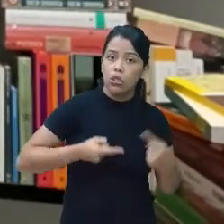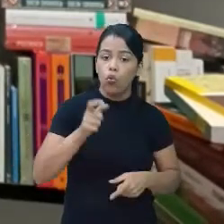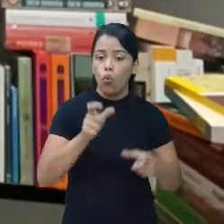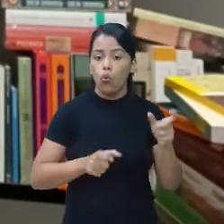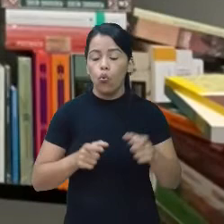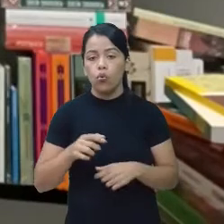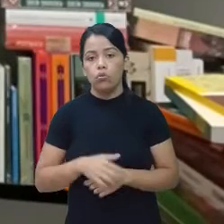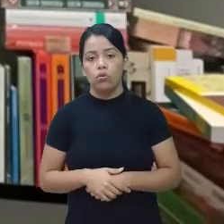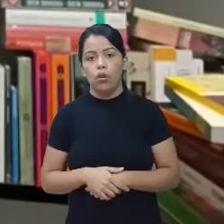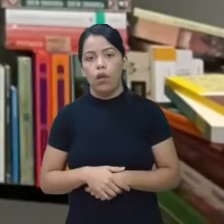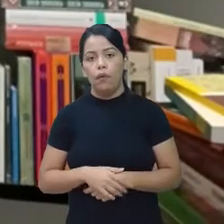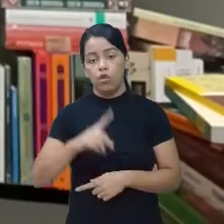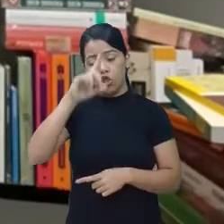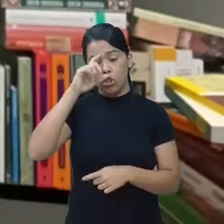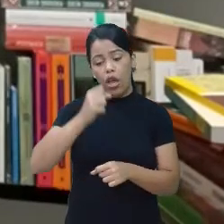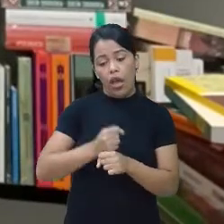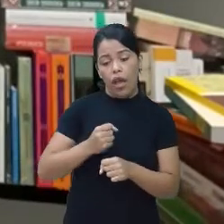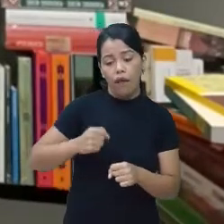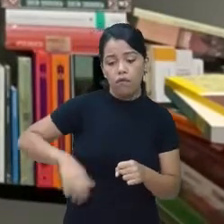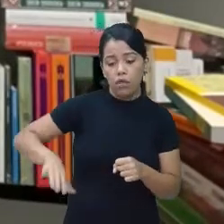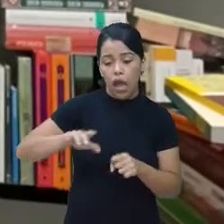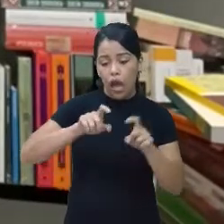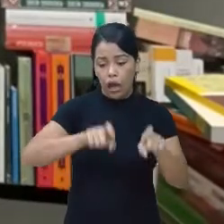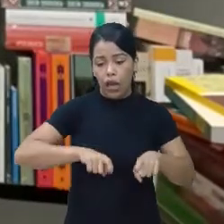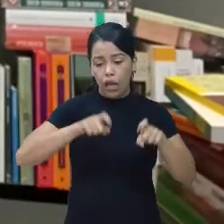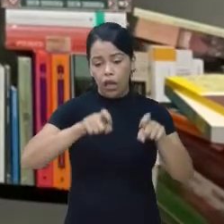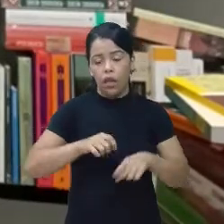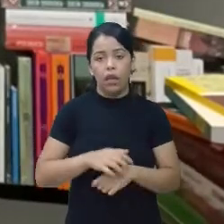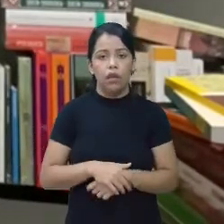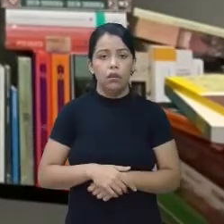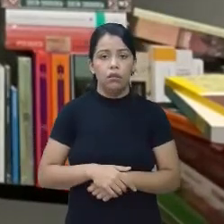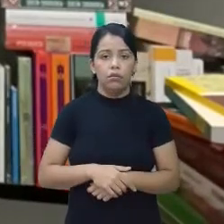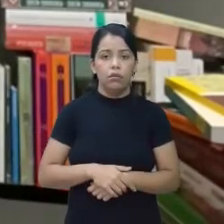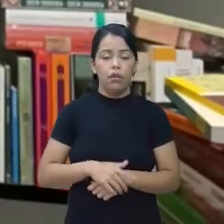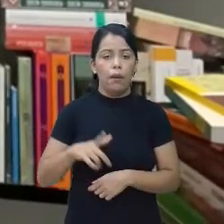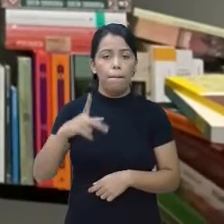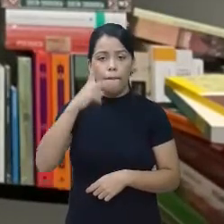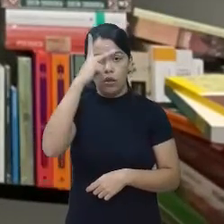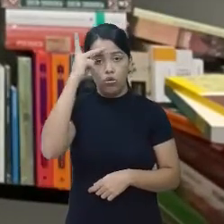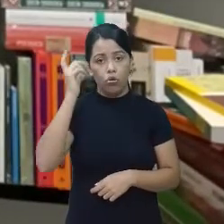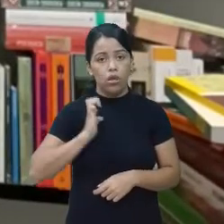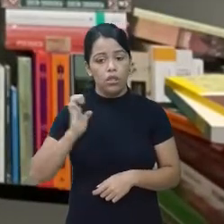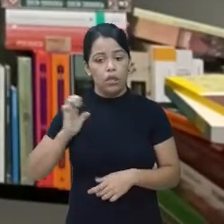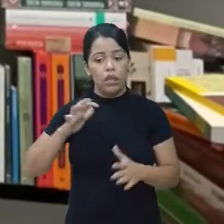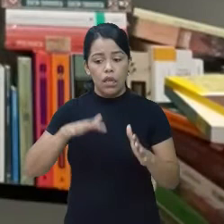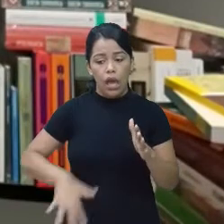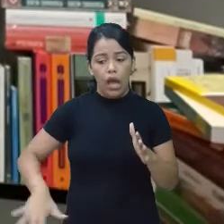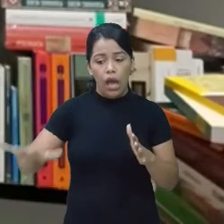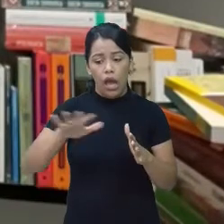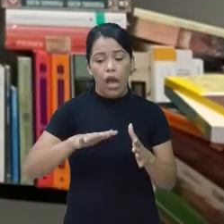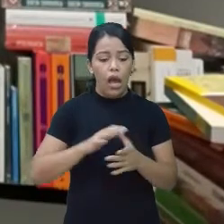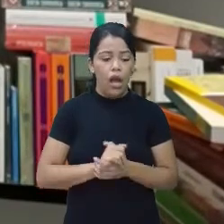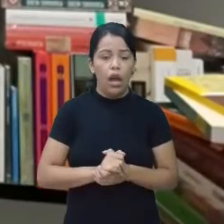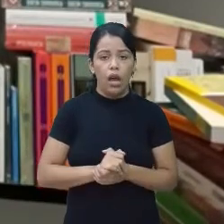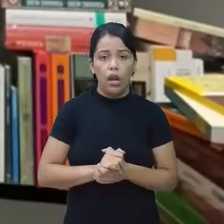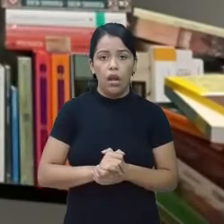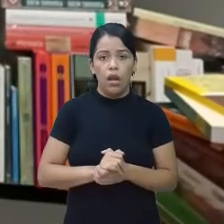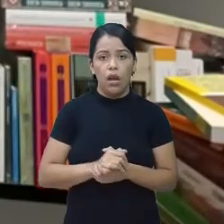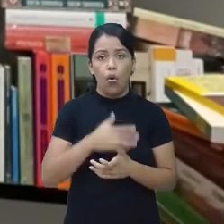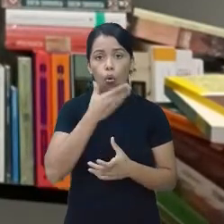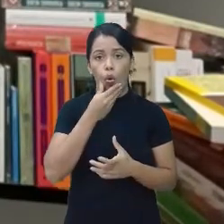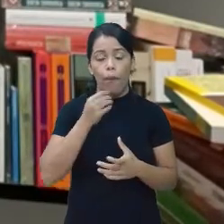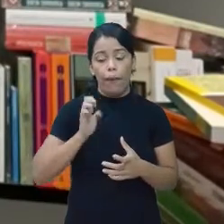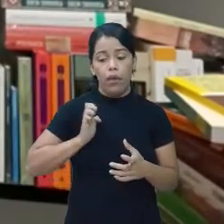os senhores de engenho, os donos de terrenos, grandes donos de casa, aqueles sujeitos